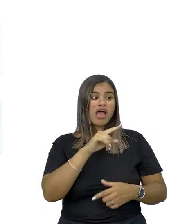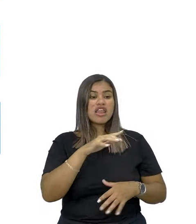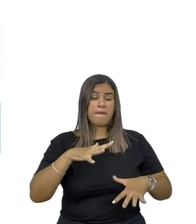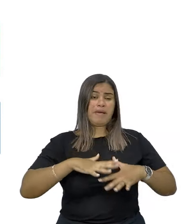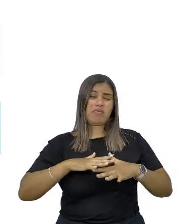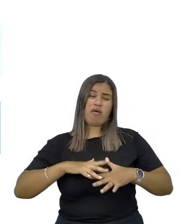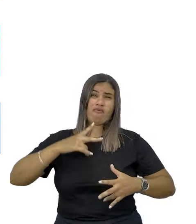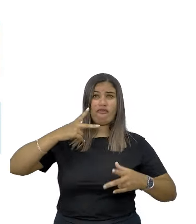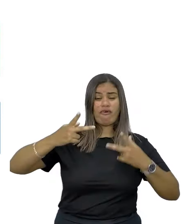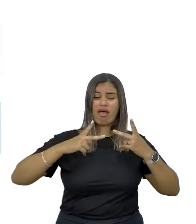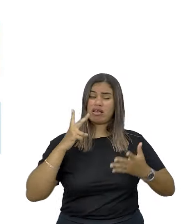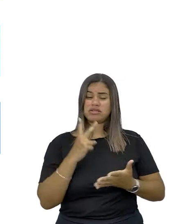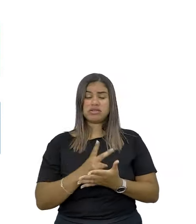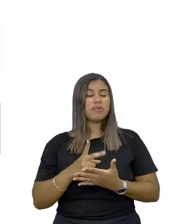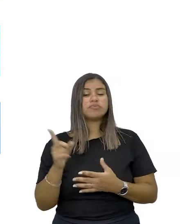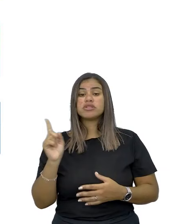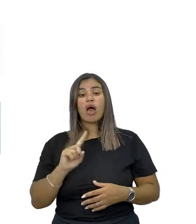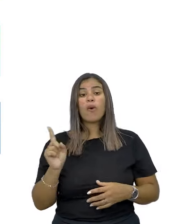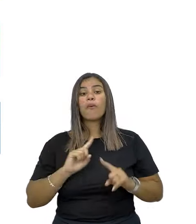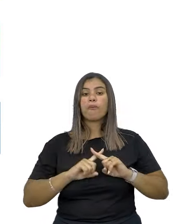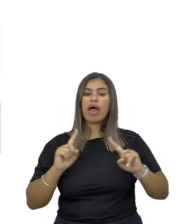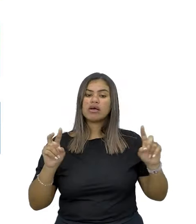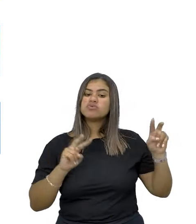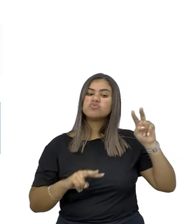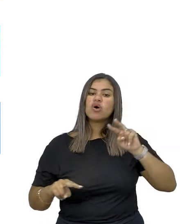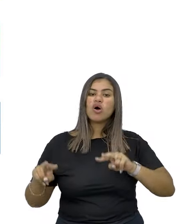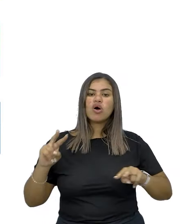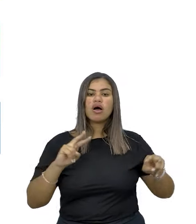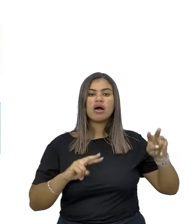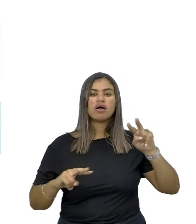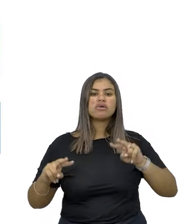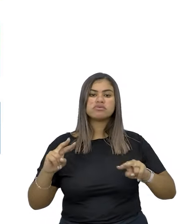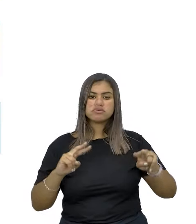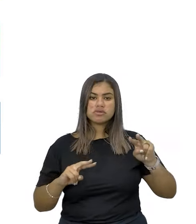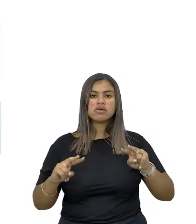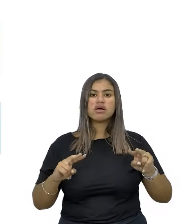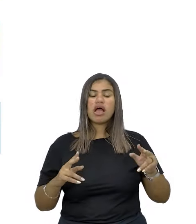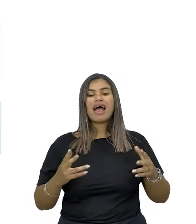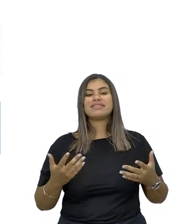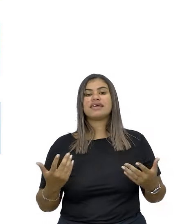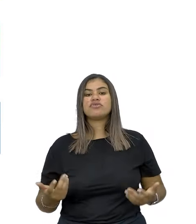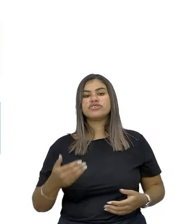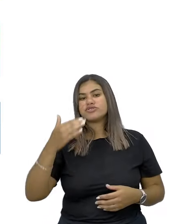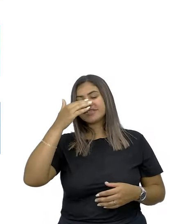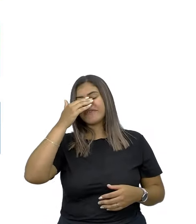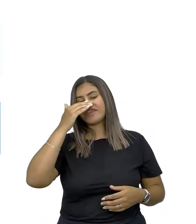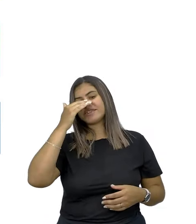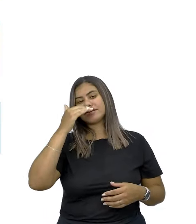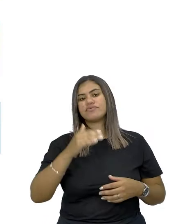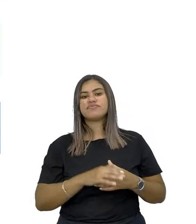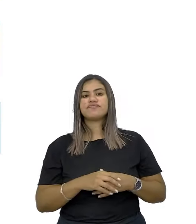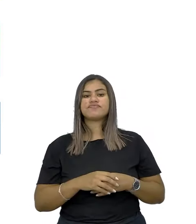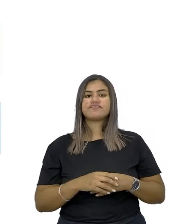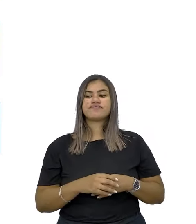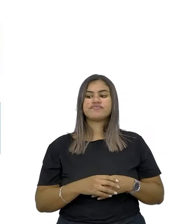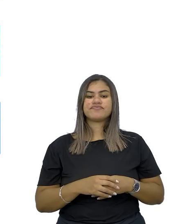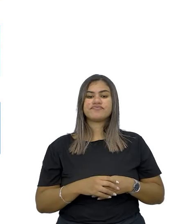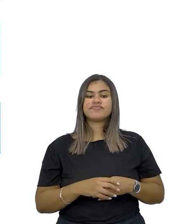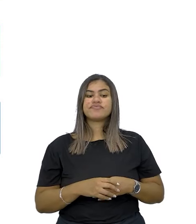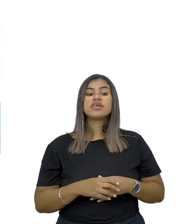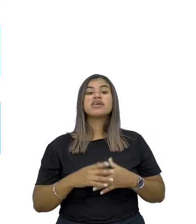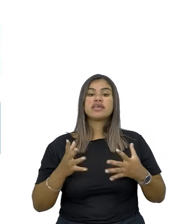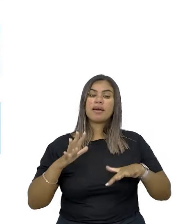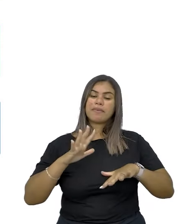mas que ele vai conseguir observar a matemática no dia a dia e não vai achar que esse monstro que algumas pessoas acham que é, e sim